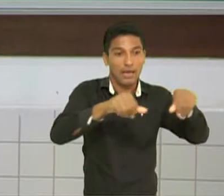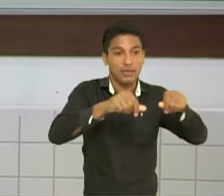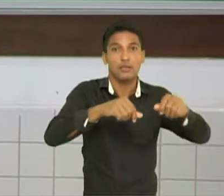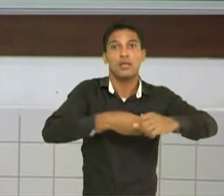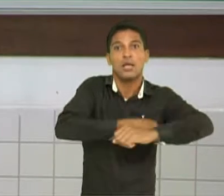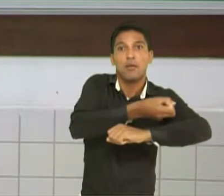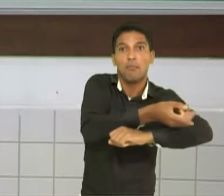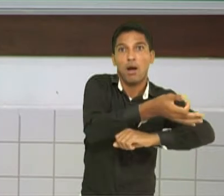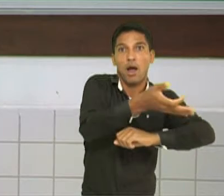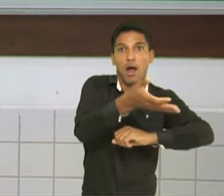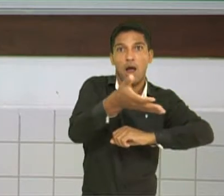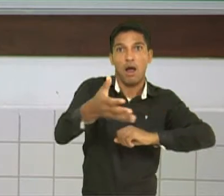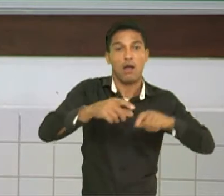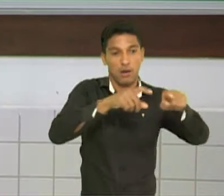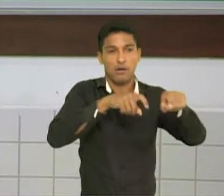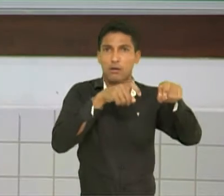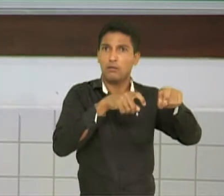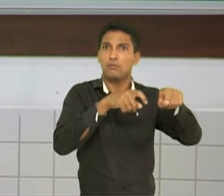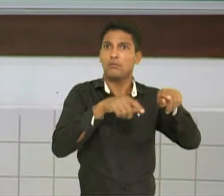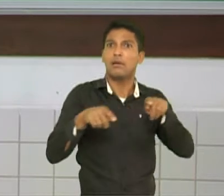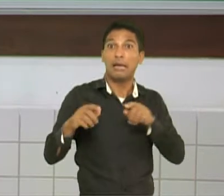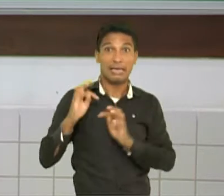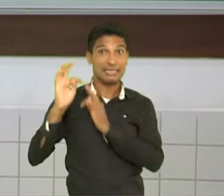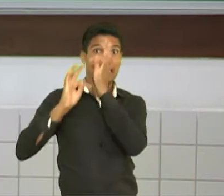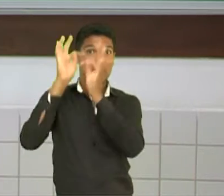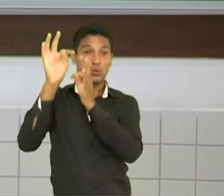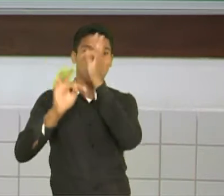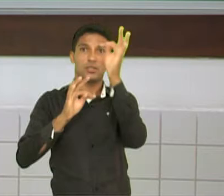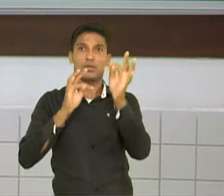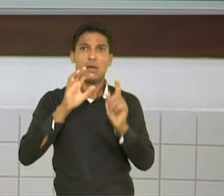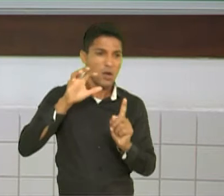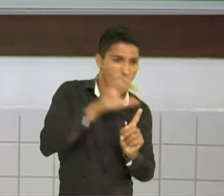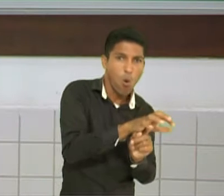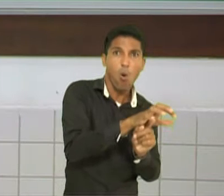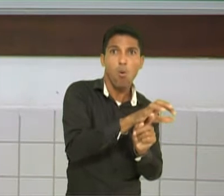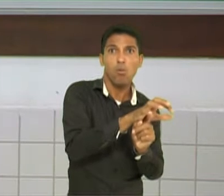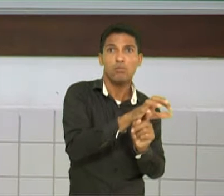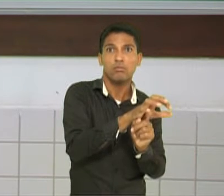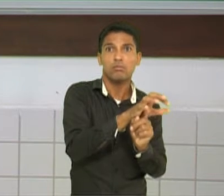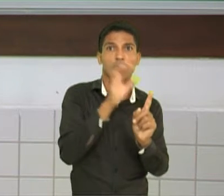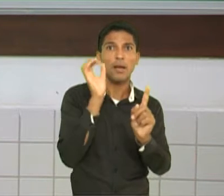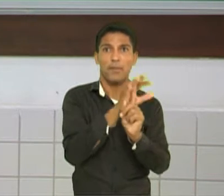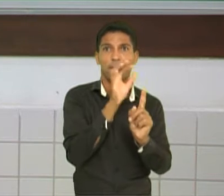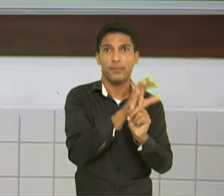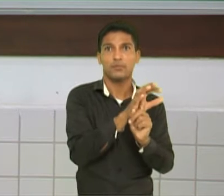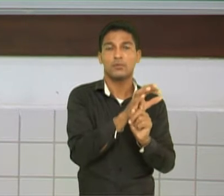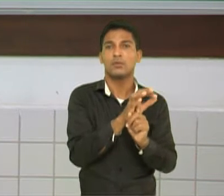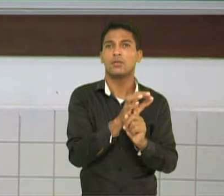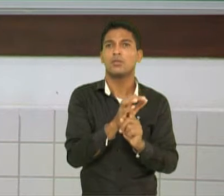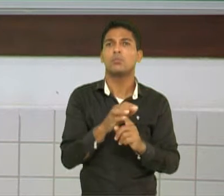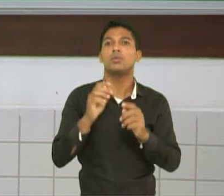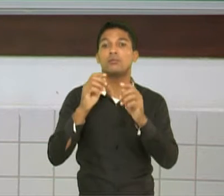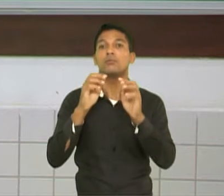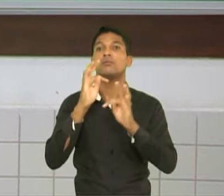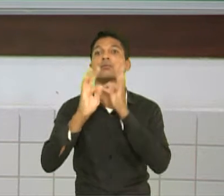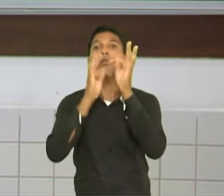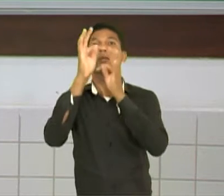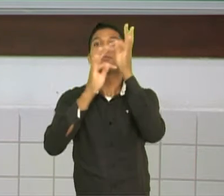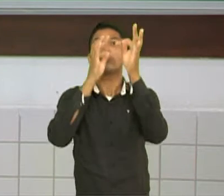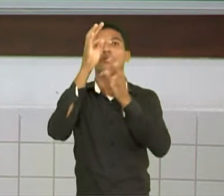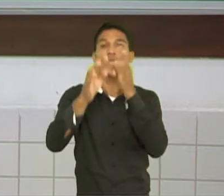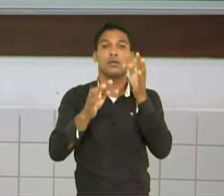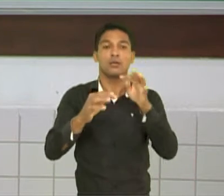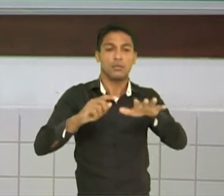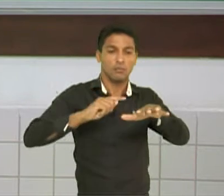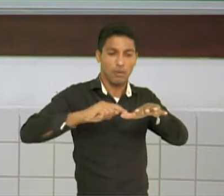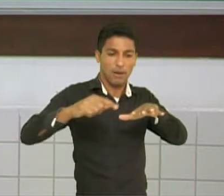as comunicações. Então, essa tecnologia vem avançando em várias áreas super ligadas à nossa vida, ao